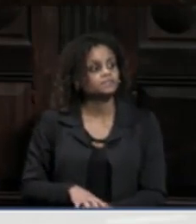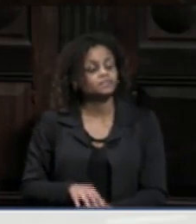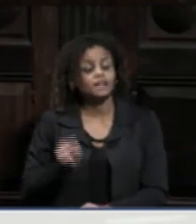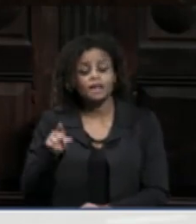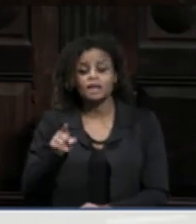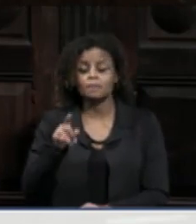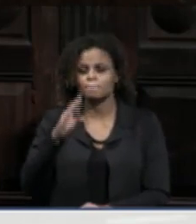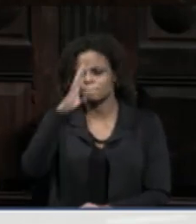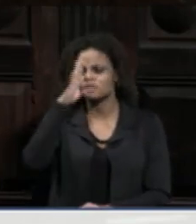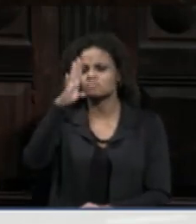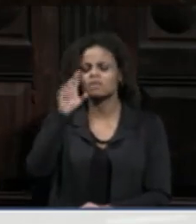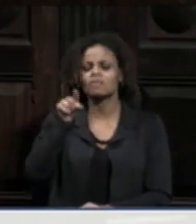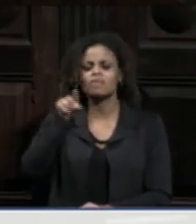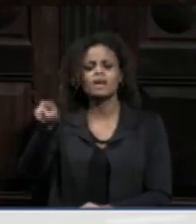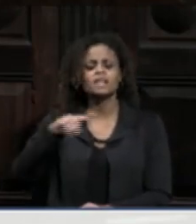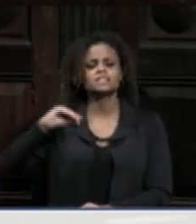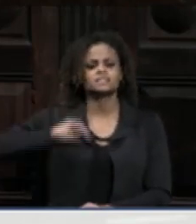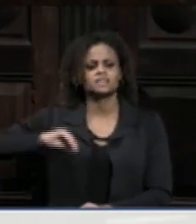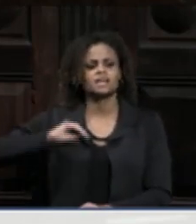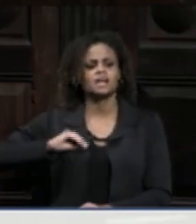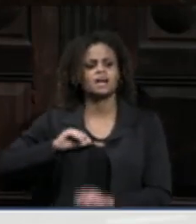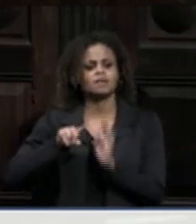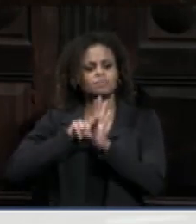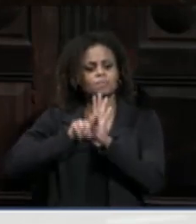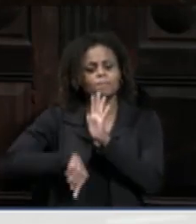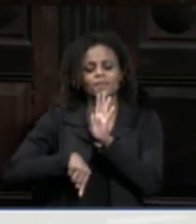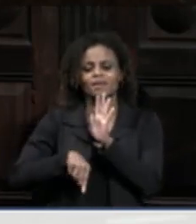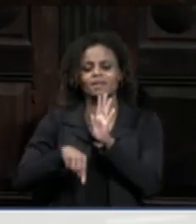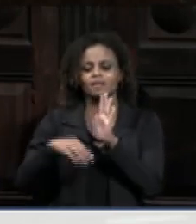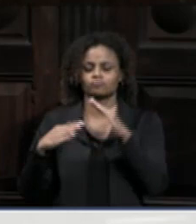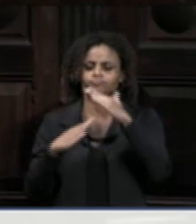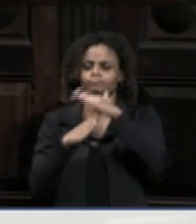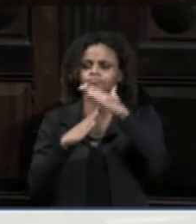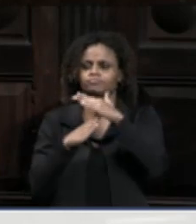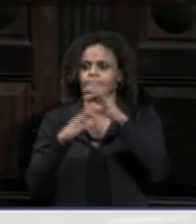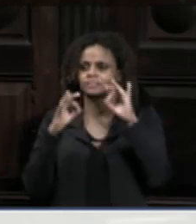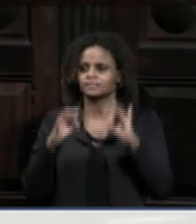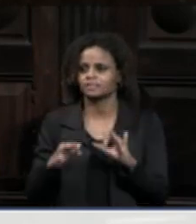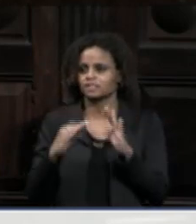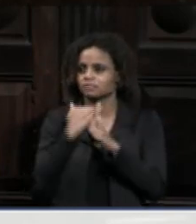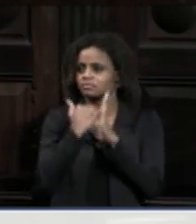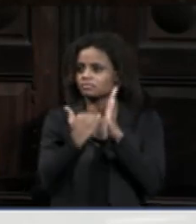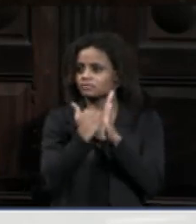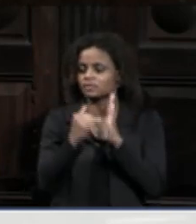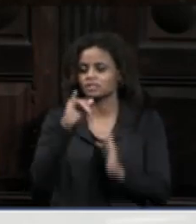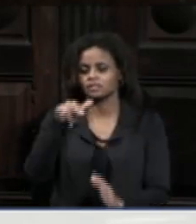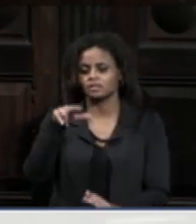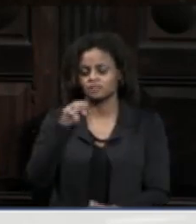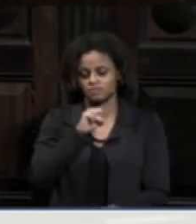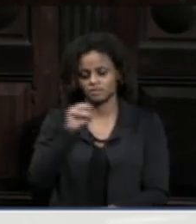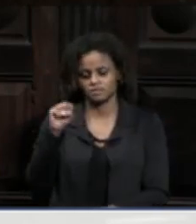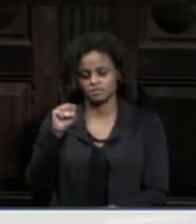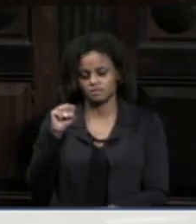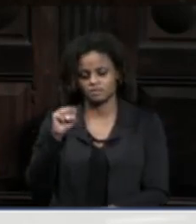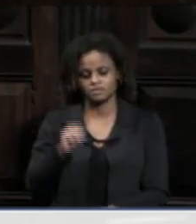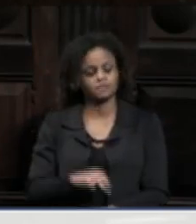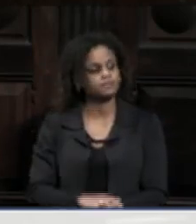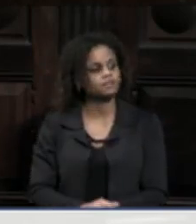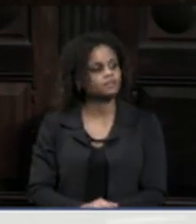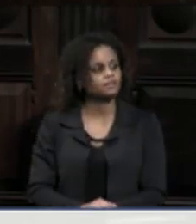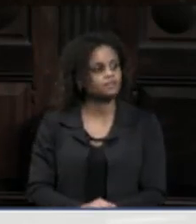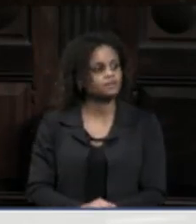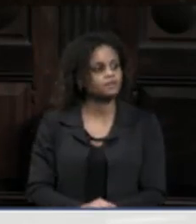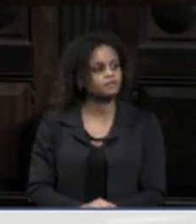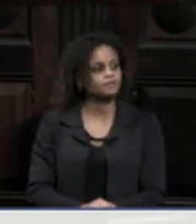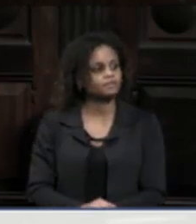mal, abaixo do teto do INSS. Mas não